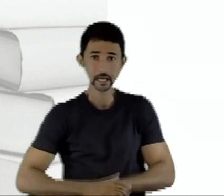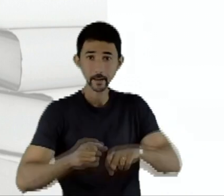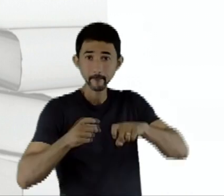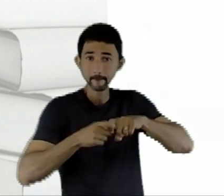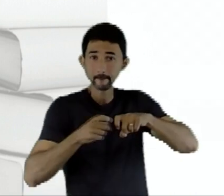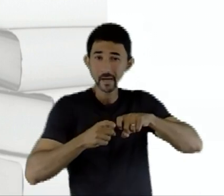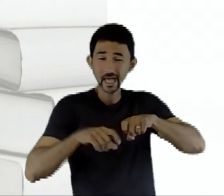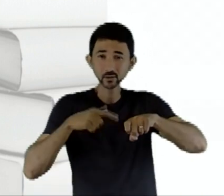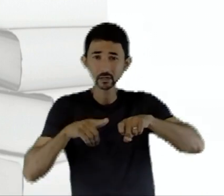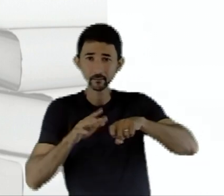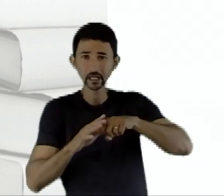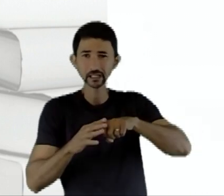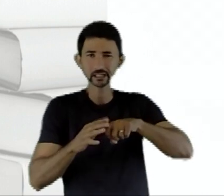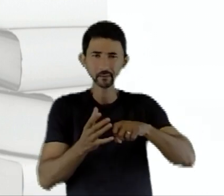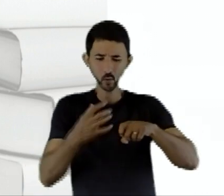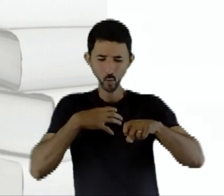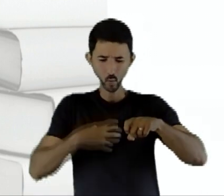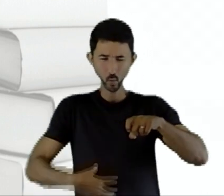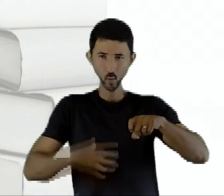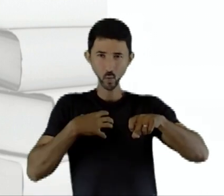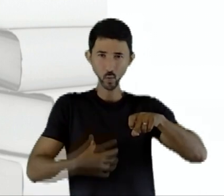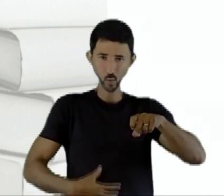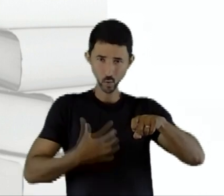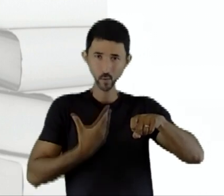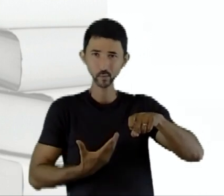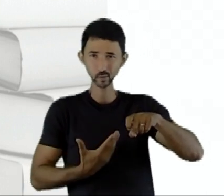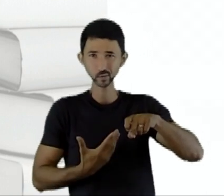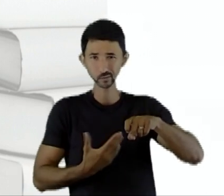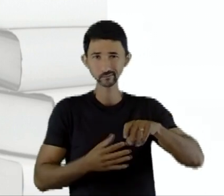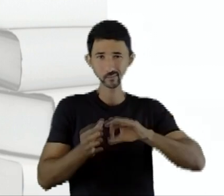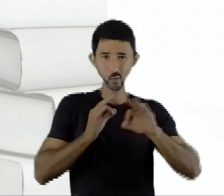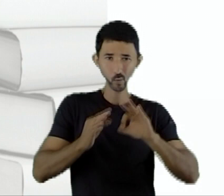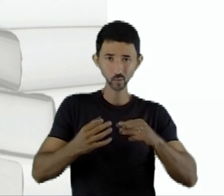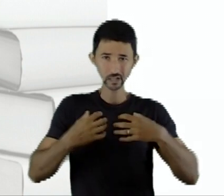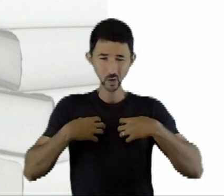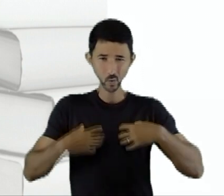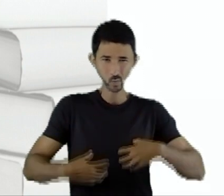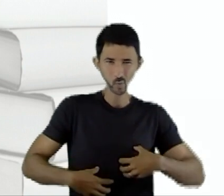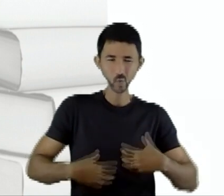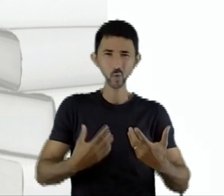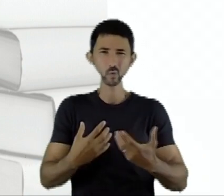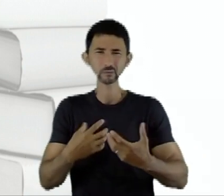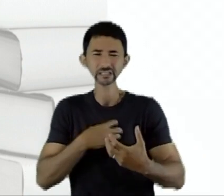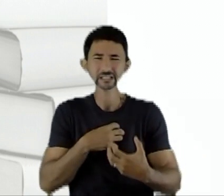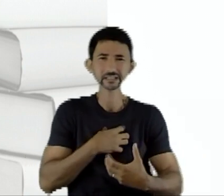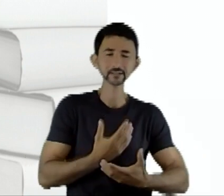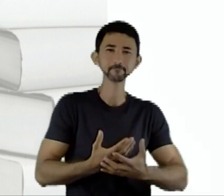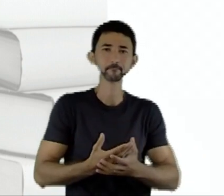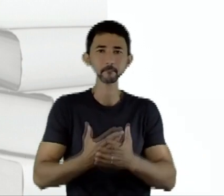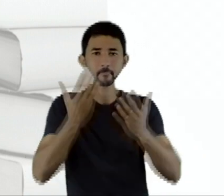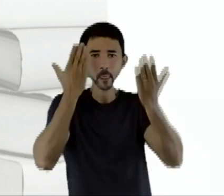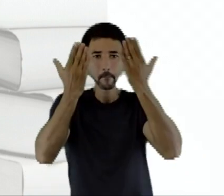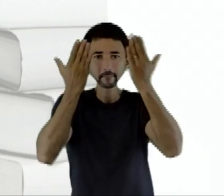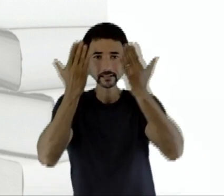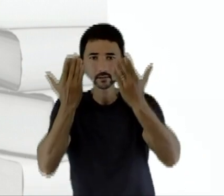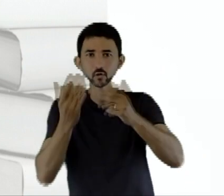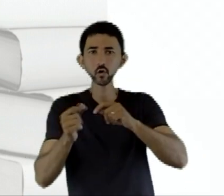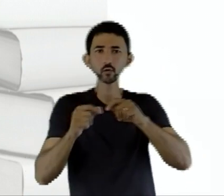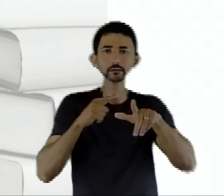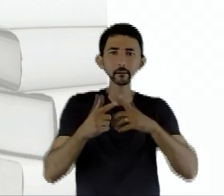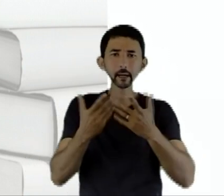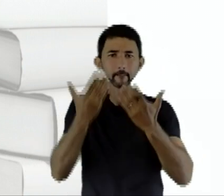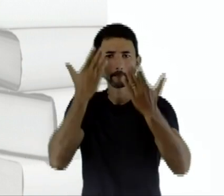trabalhar apenas a esfera do físico, apenas tratará de sintomas. Se um psicólogo apenas trabalhar